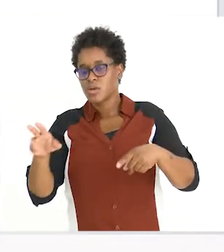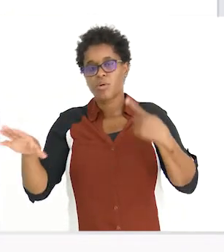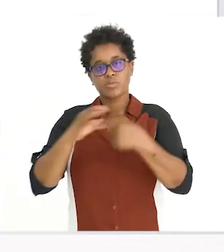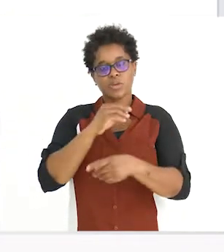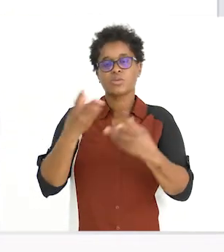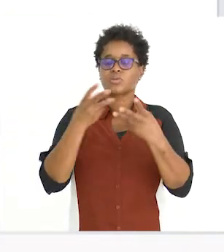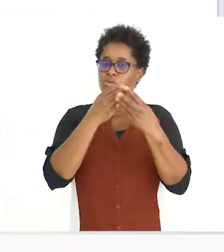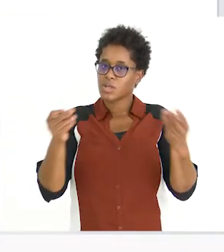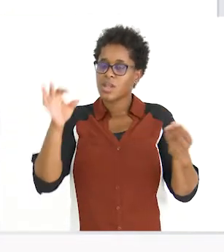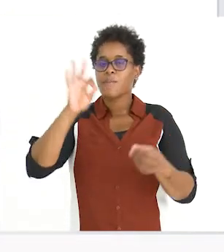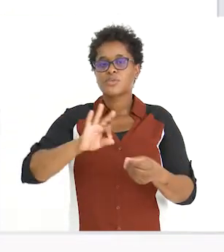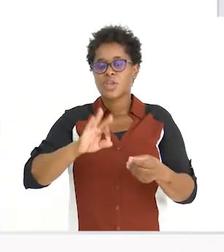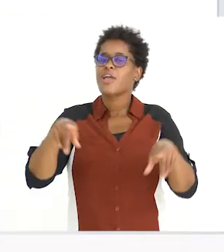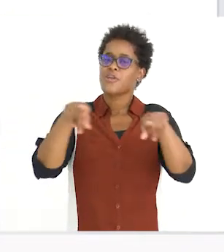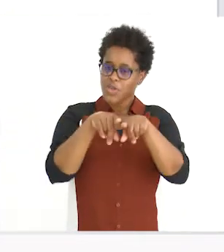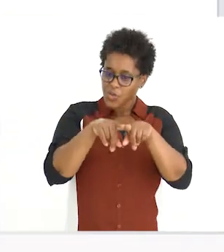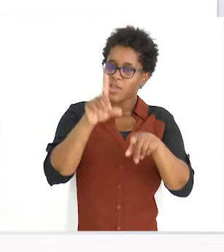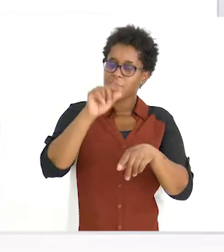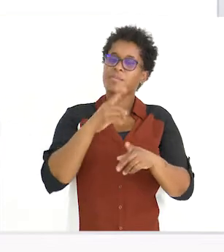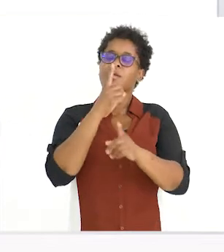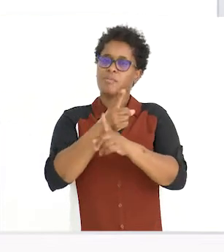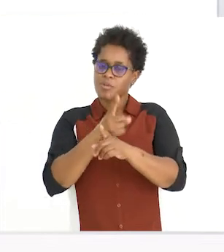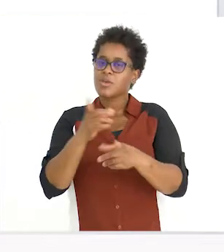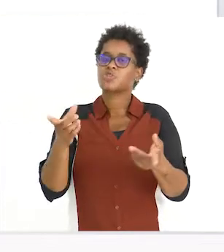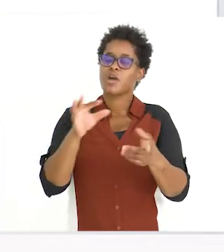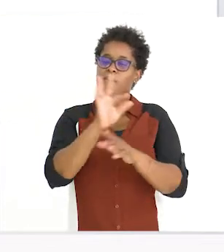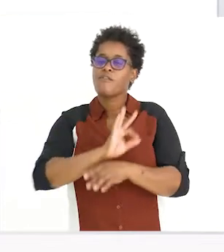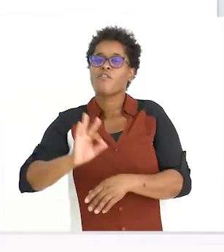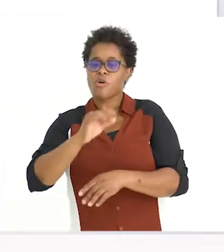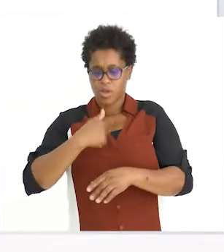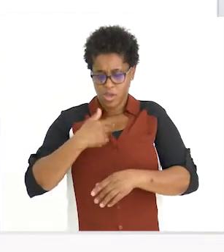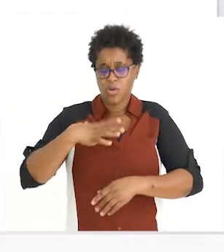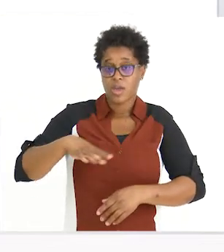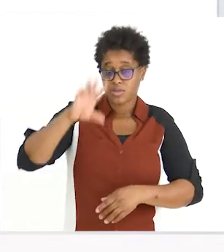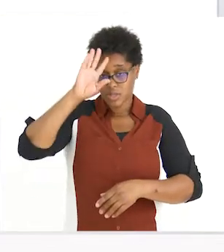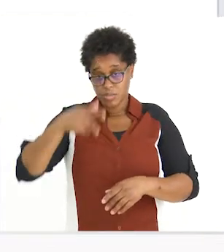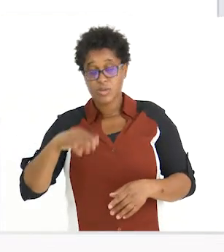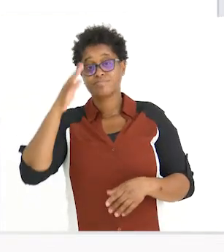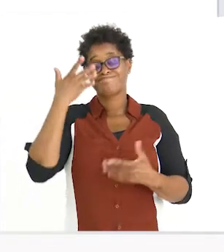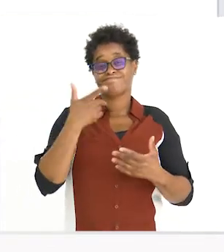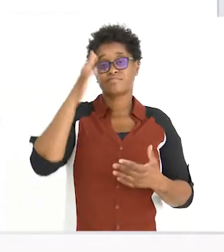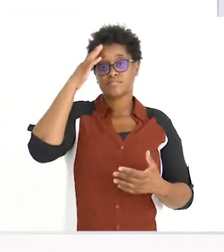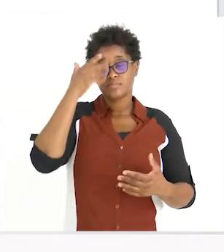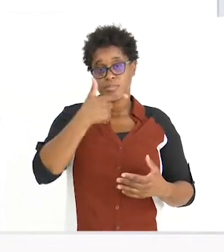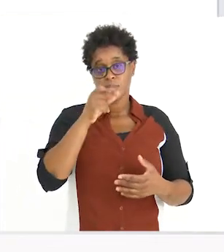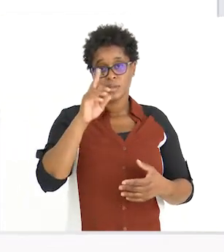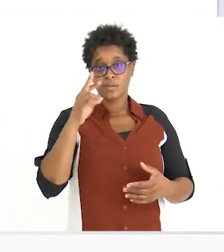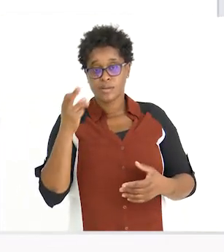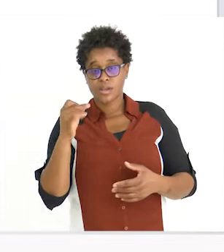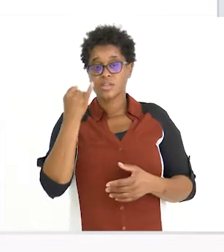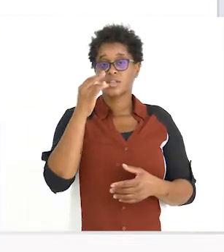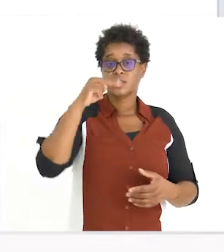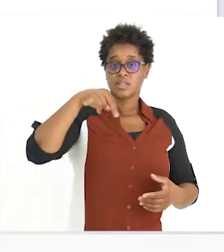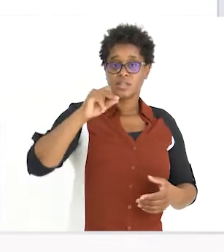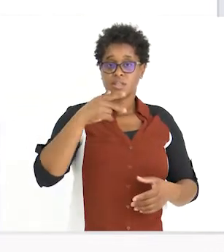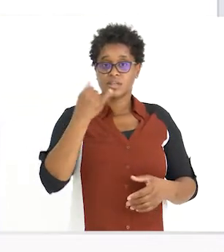porcentagem. Da mesma forma, eu quero saber a taxa de inatividade. Onde que eu vou